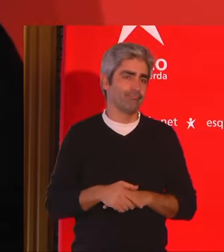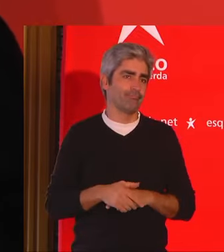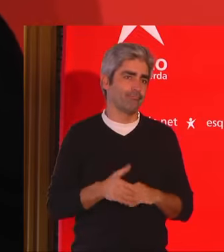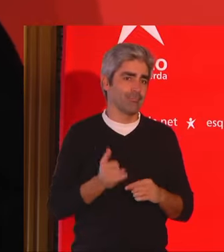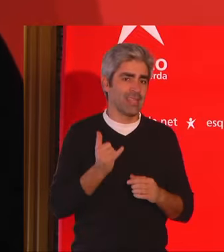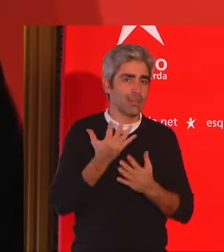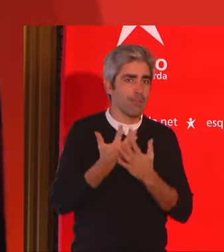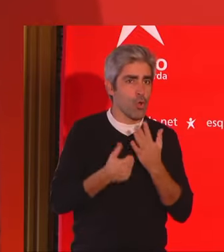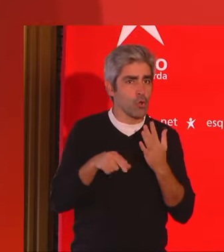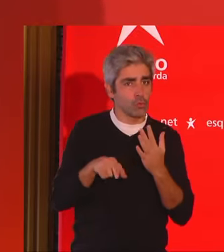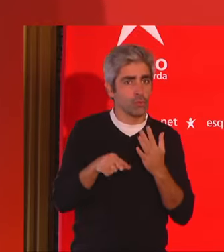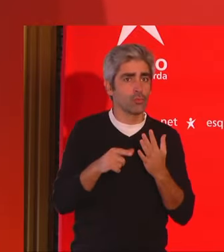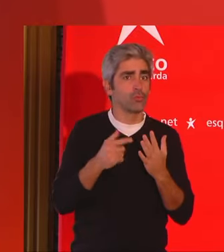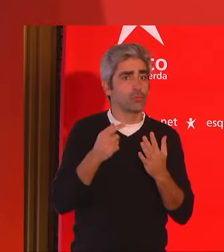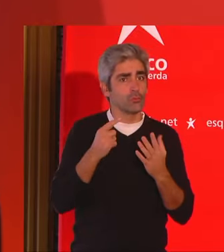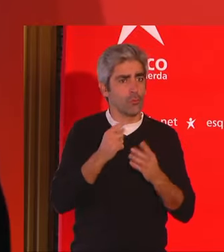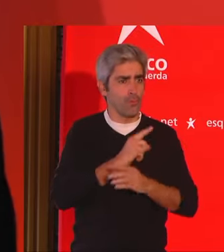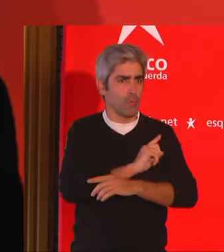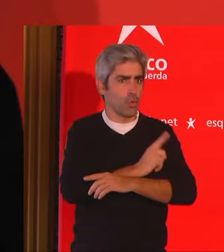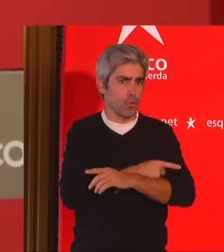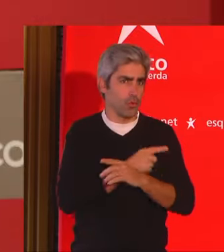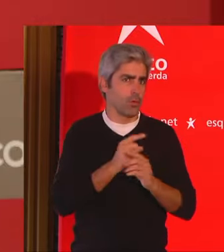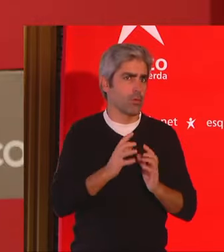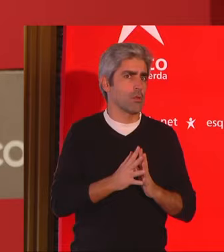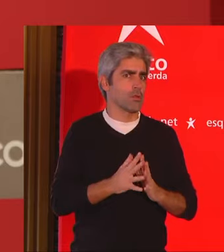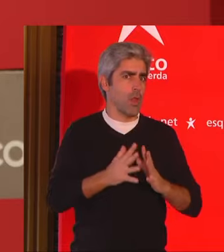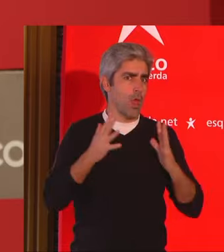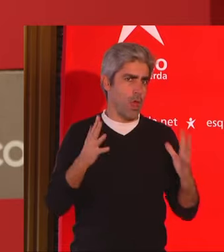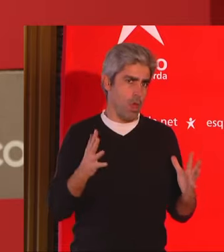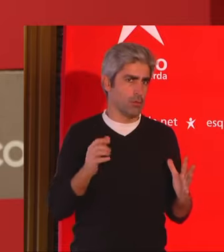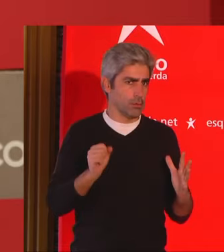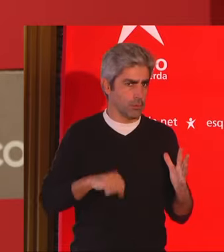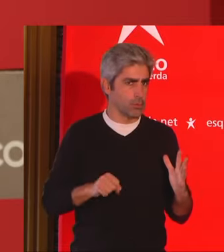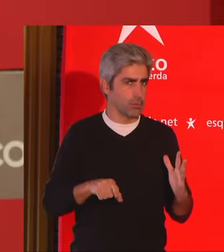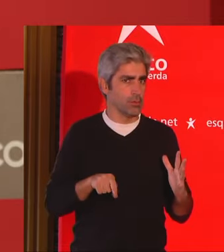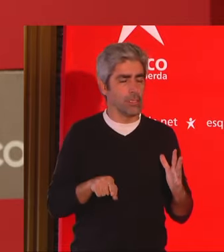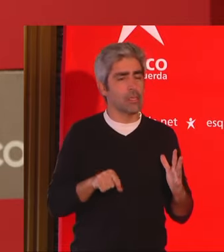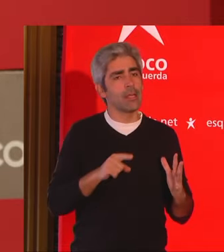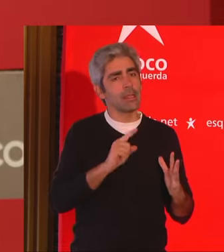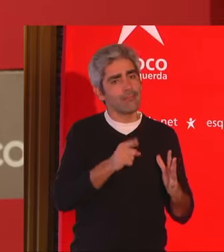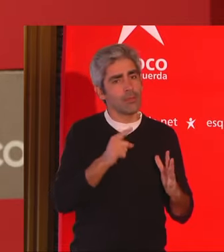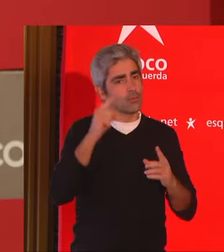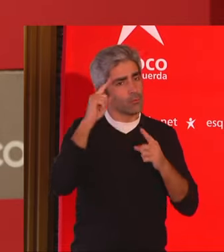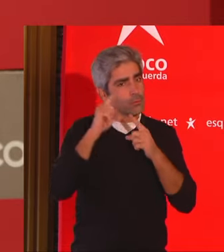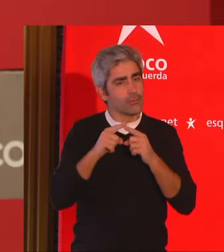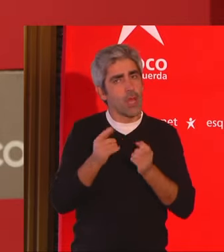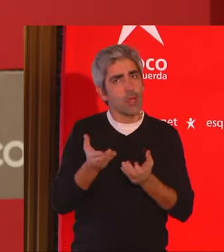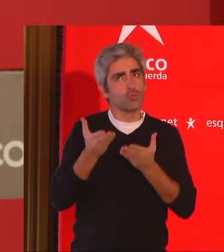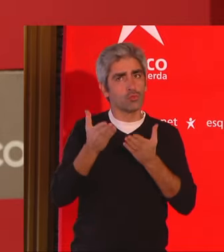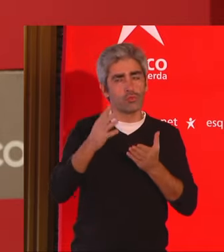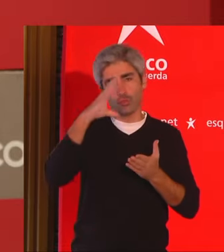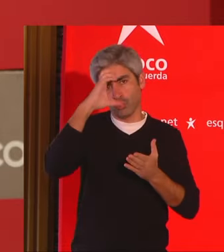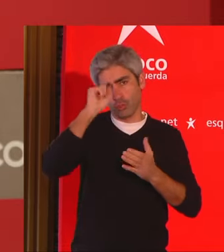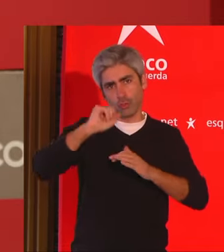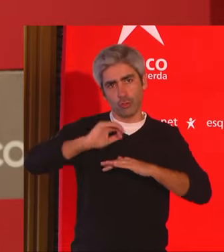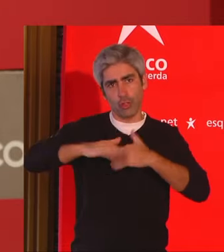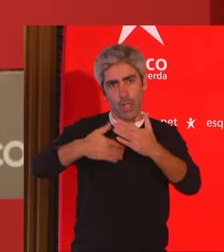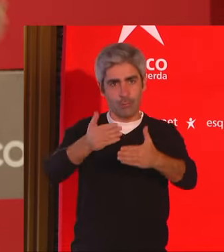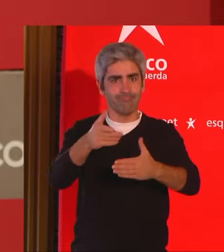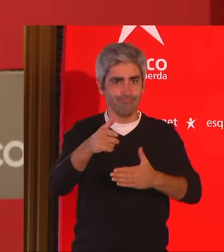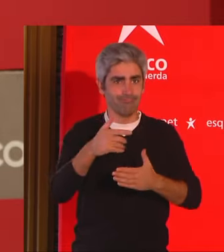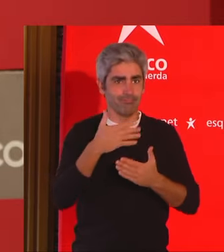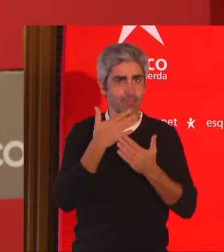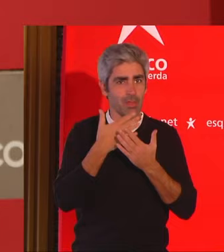os impostos são um instrumento poderosíssimo, que deviam ajudar o Estado no